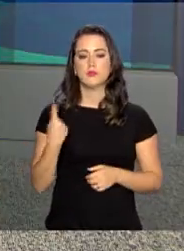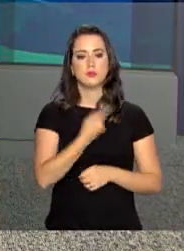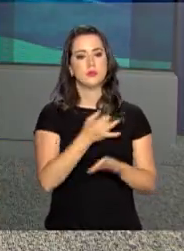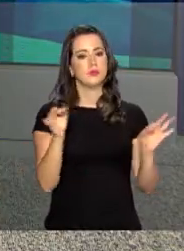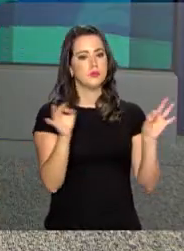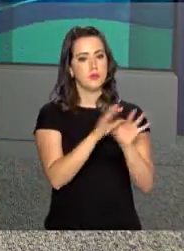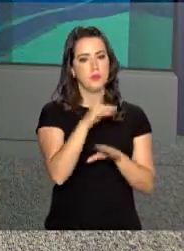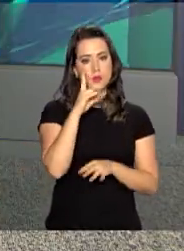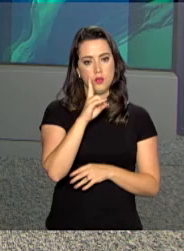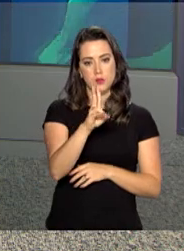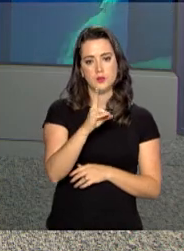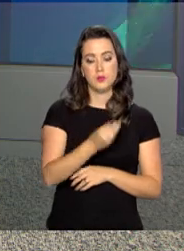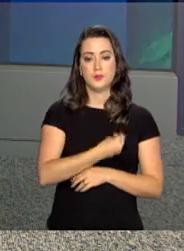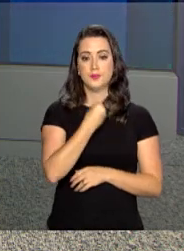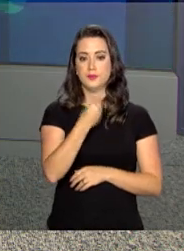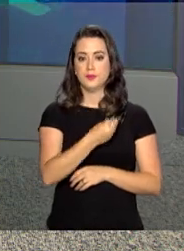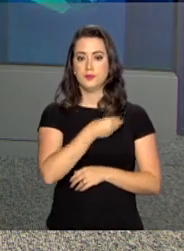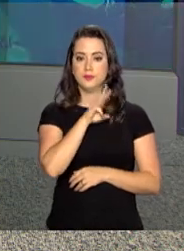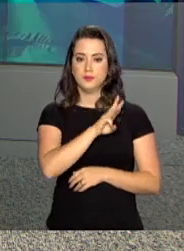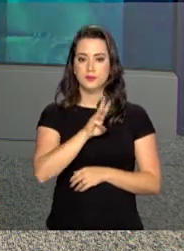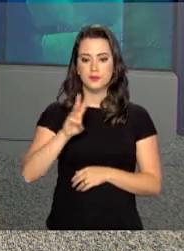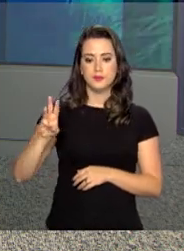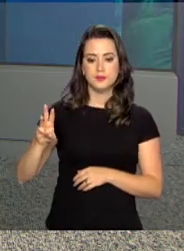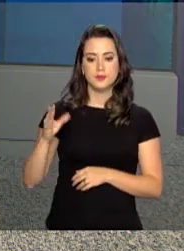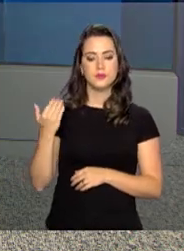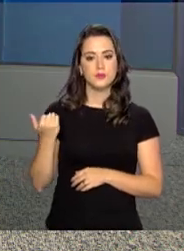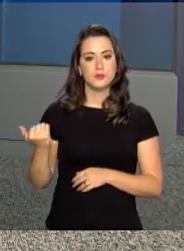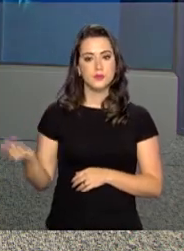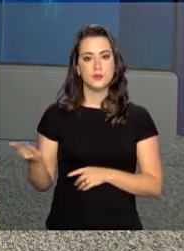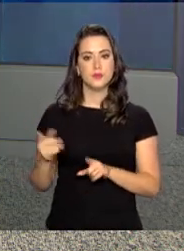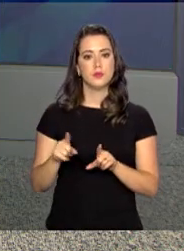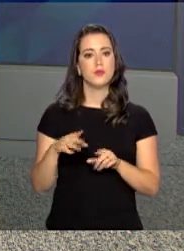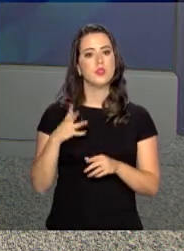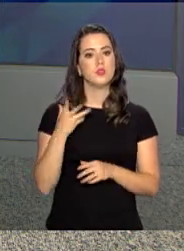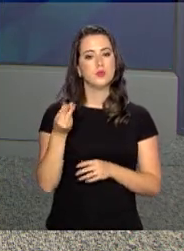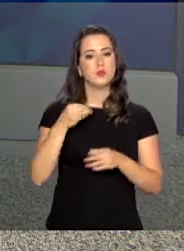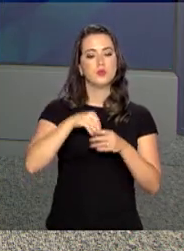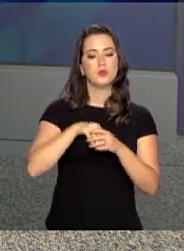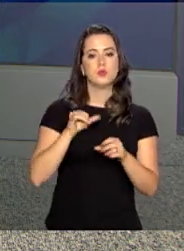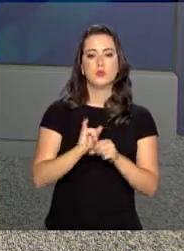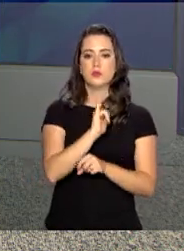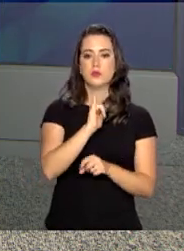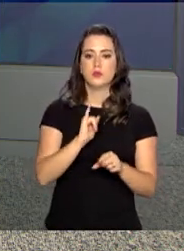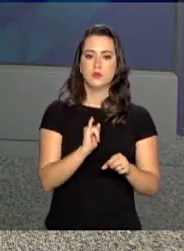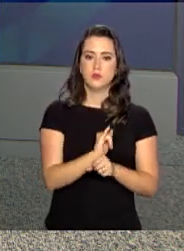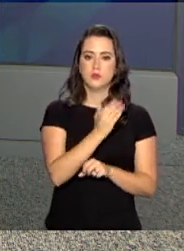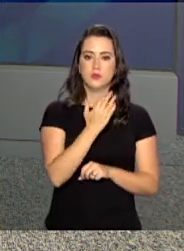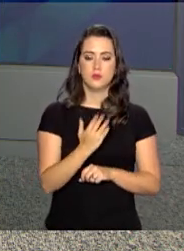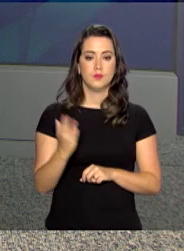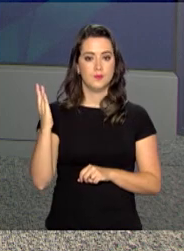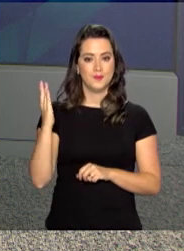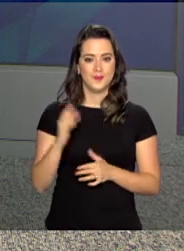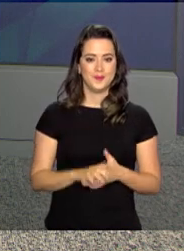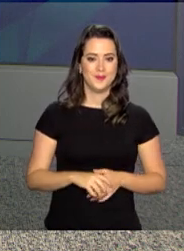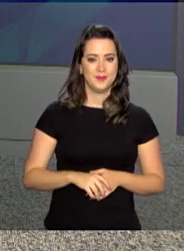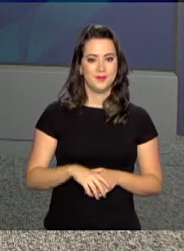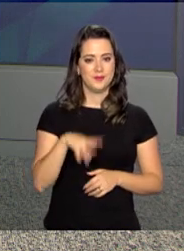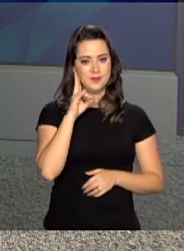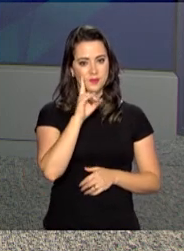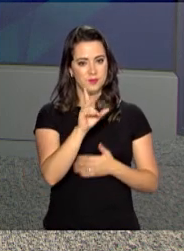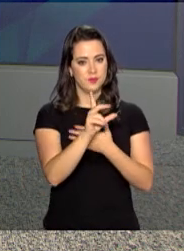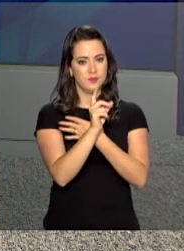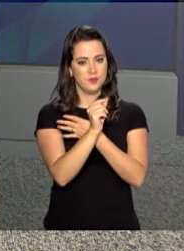ficamos por aqui. Você acompanha a nossa programação ao vivo pelo site da NBR. E todas as reportagens estão em nosso canal no YouTube.